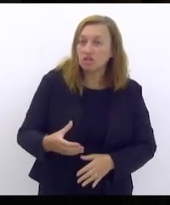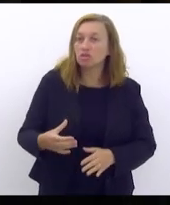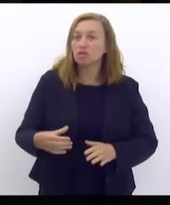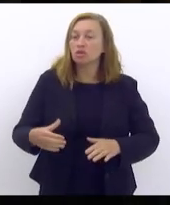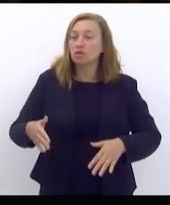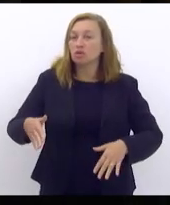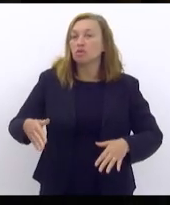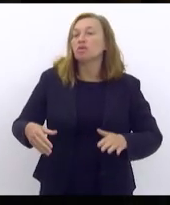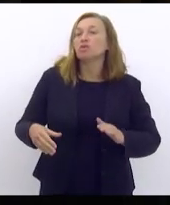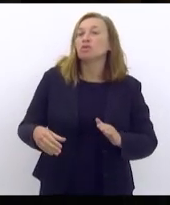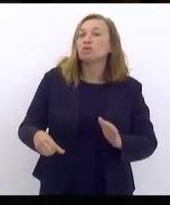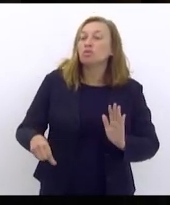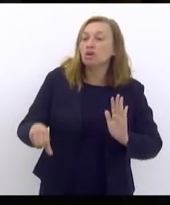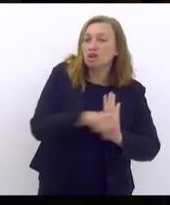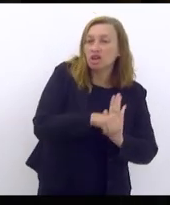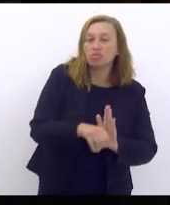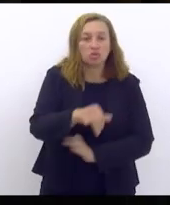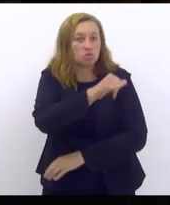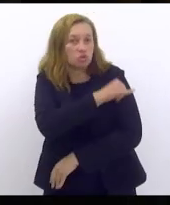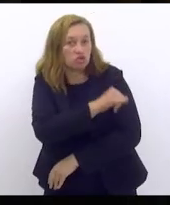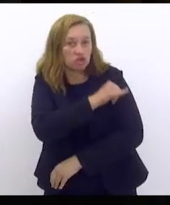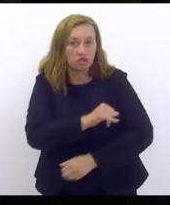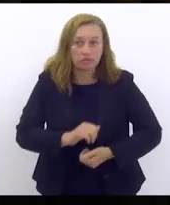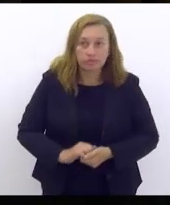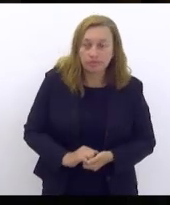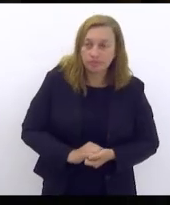criminalidade no Rio de Janeiro, que